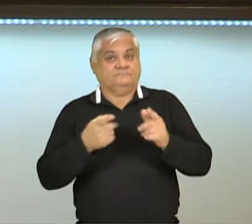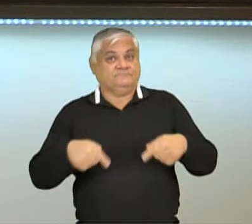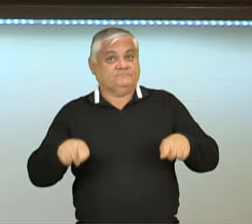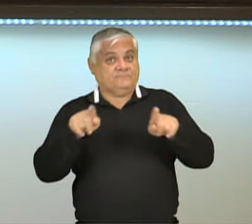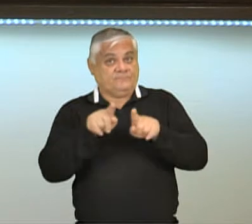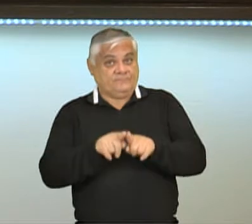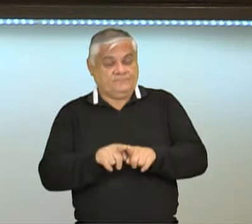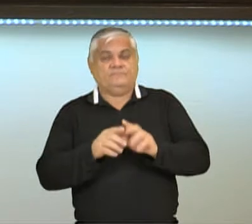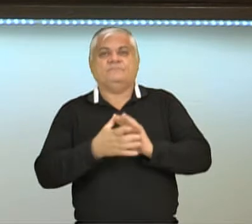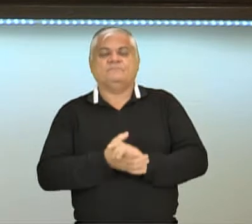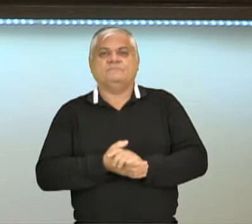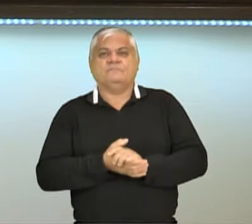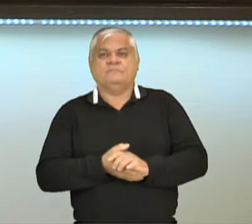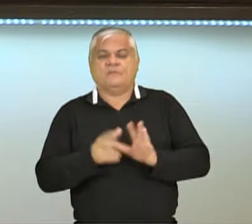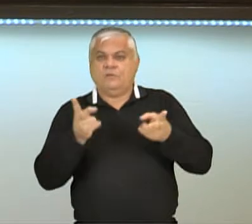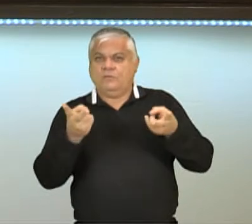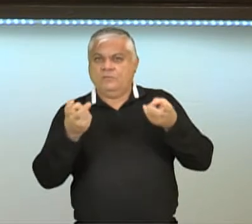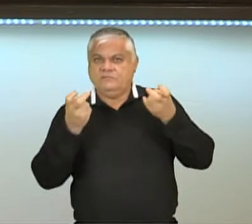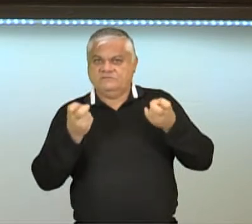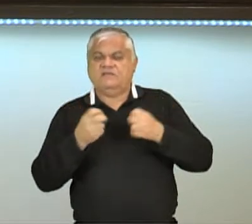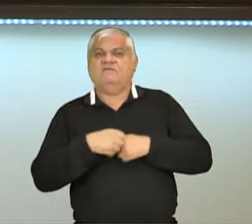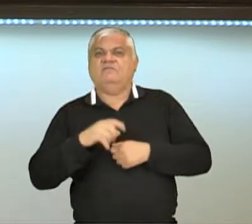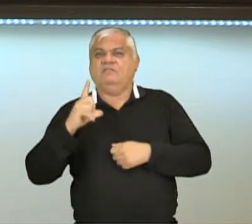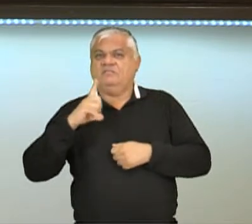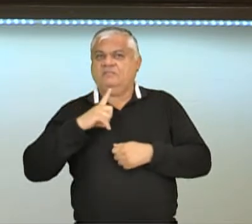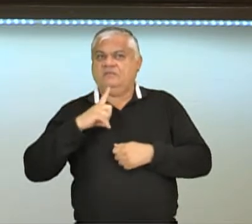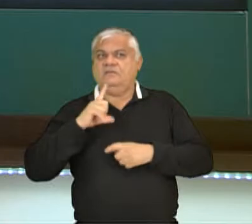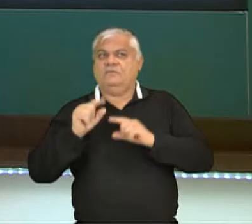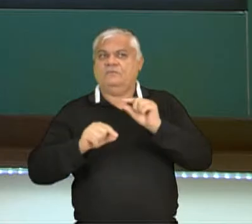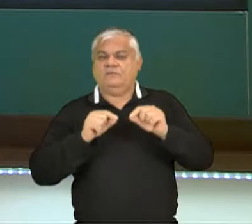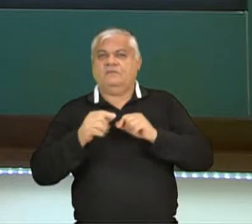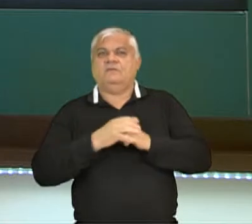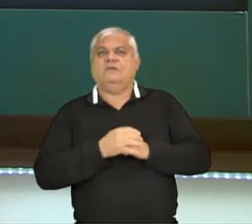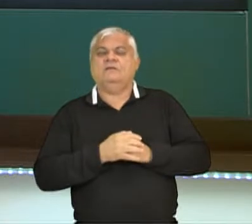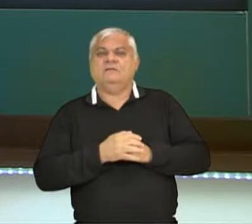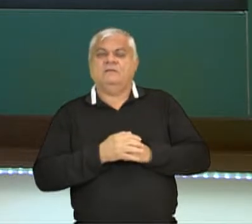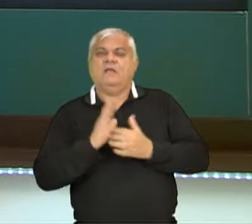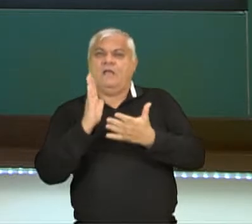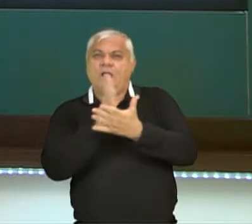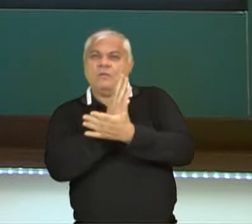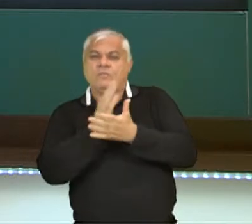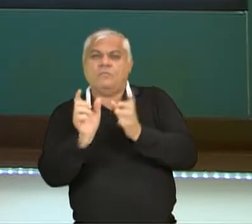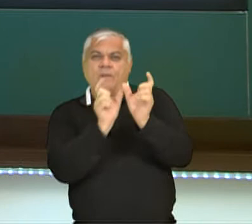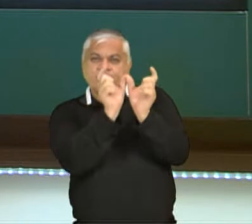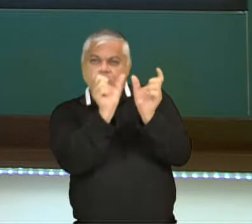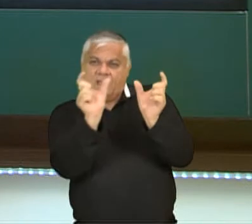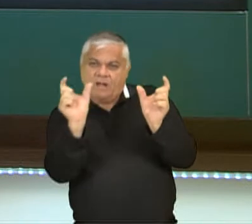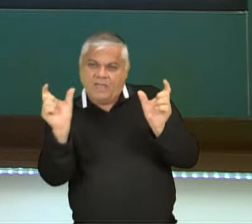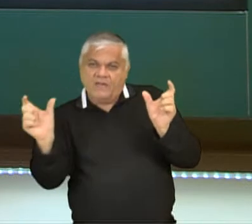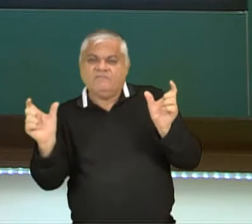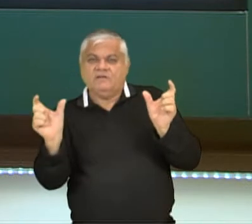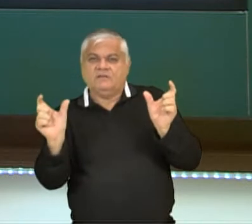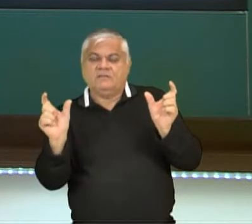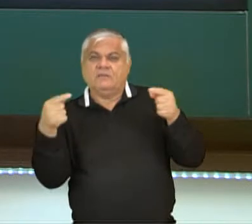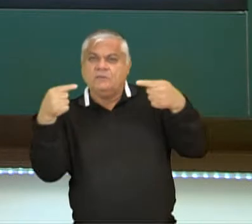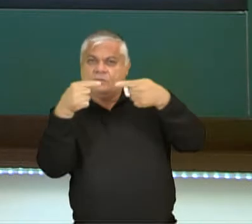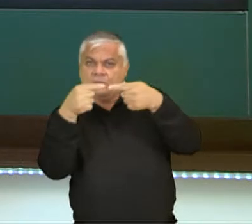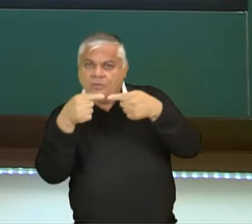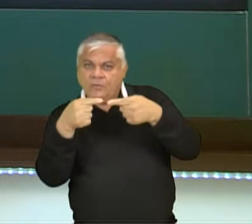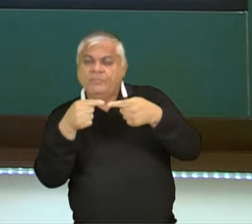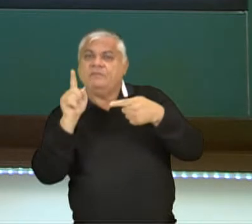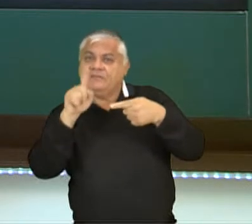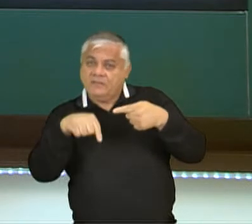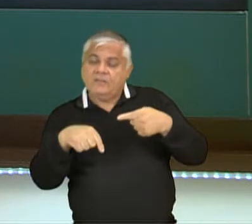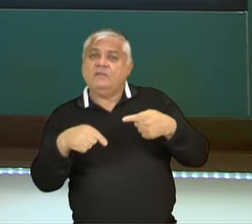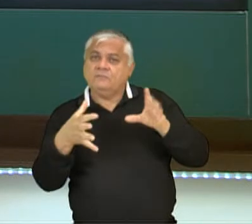Retornando então, pessoal, observem, né, que nós temos aqui algumas palavras ou expressões que exerceram